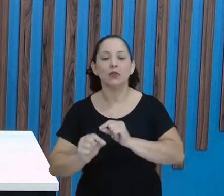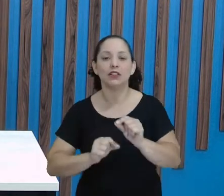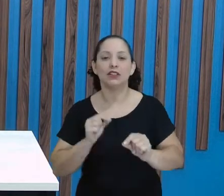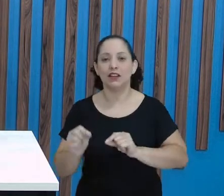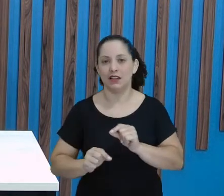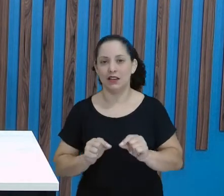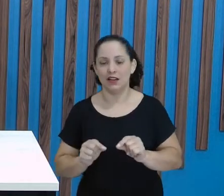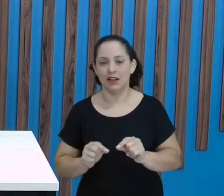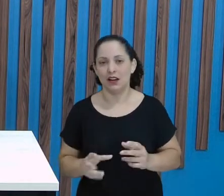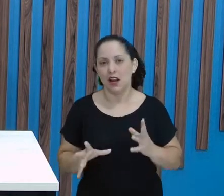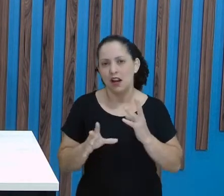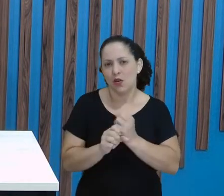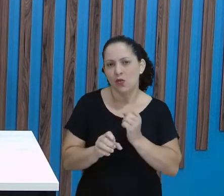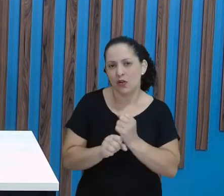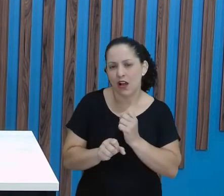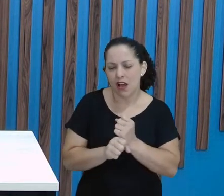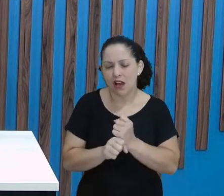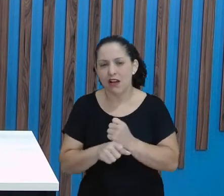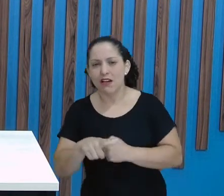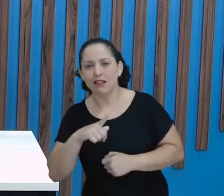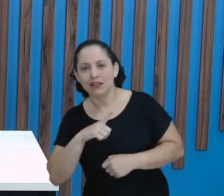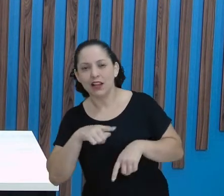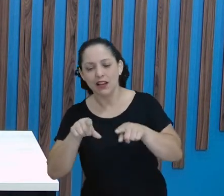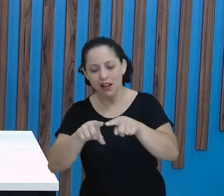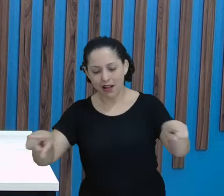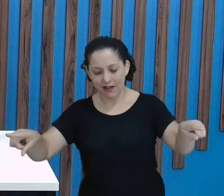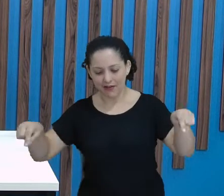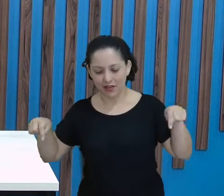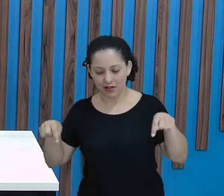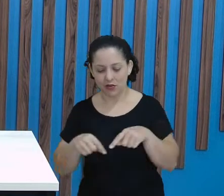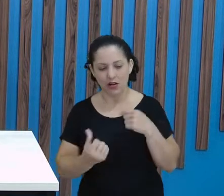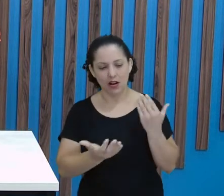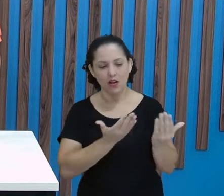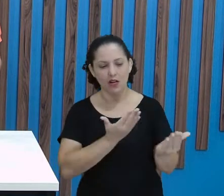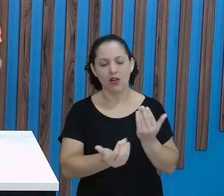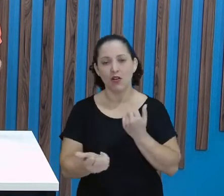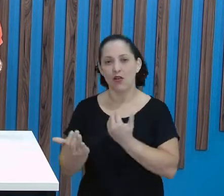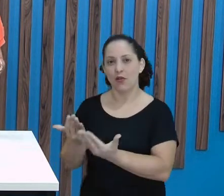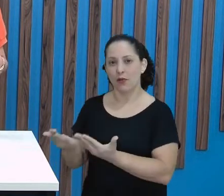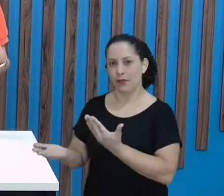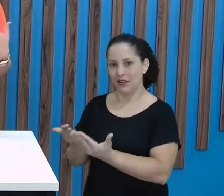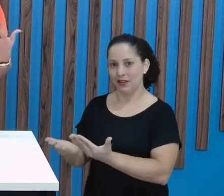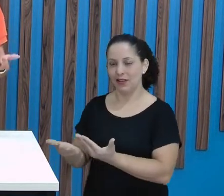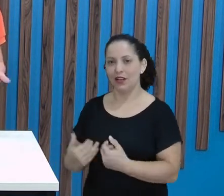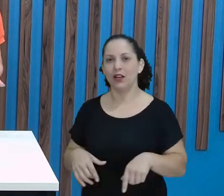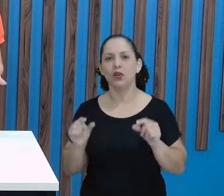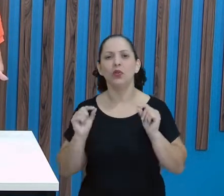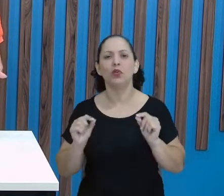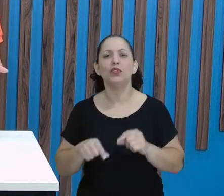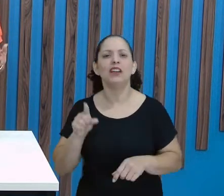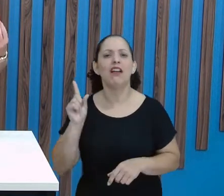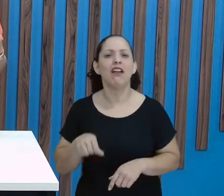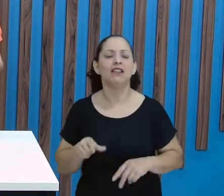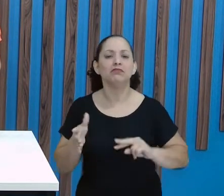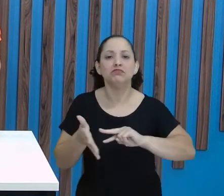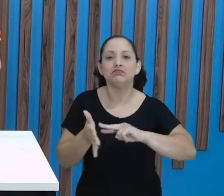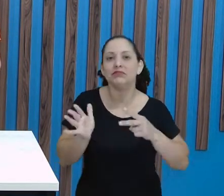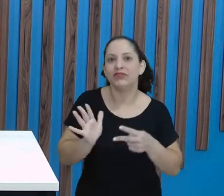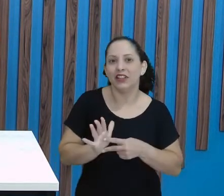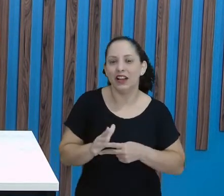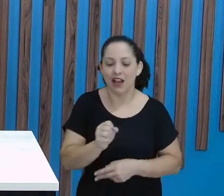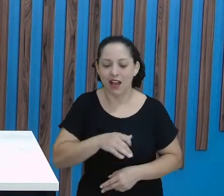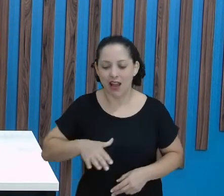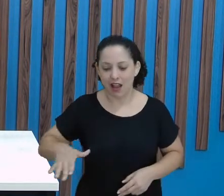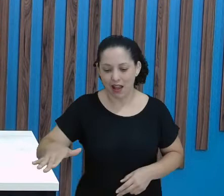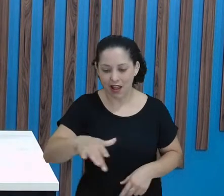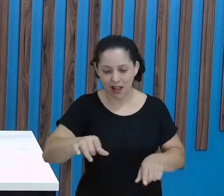aqui área de figuras planas, a gente vai fazer uma comparação. Então, o que quer dizer área? Área é